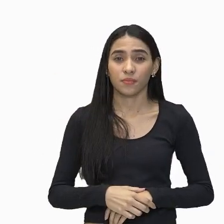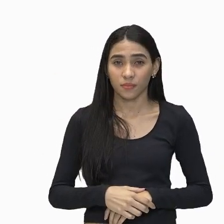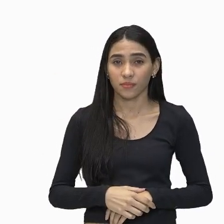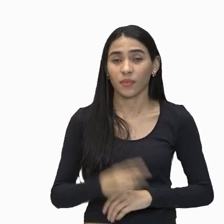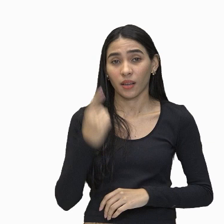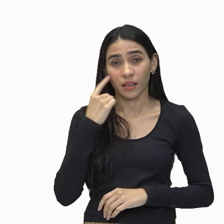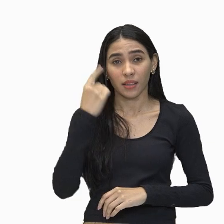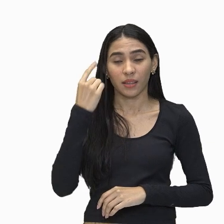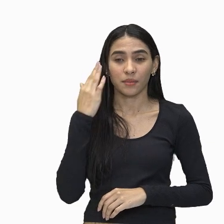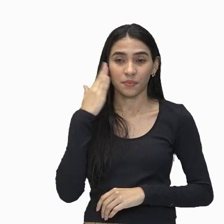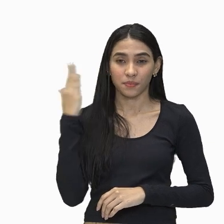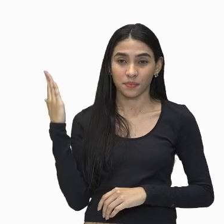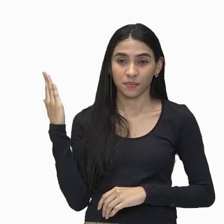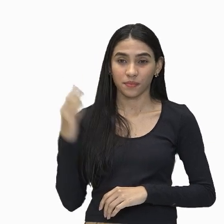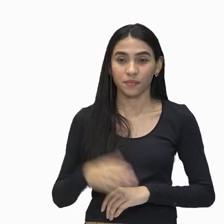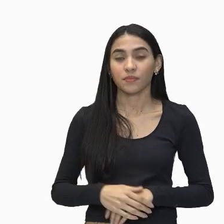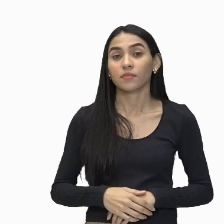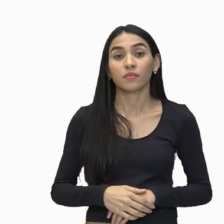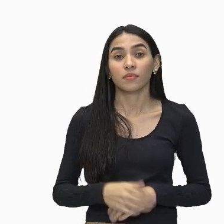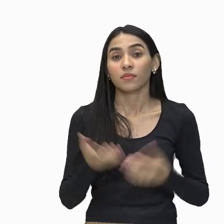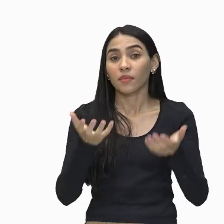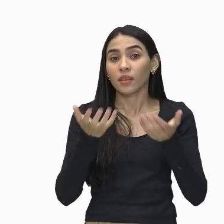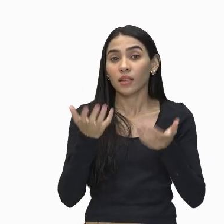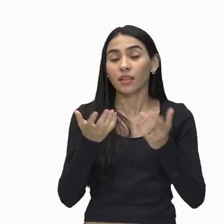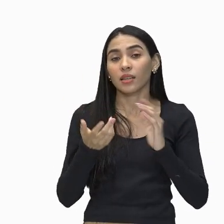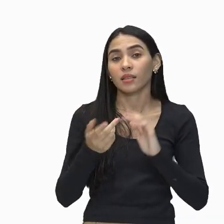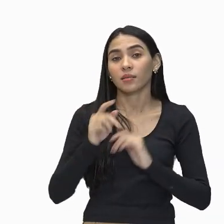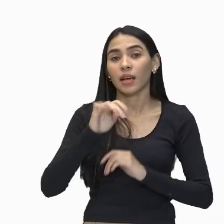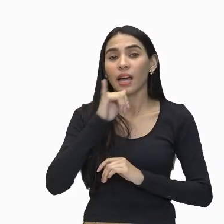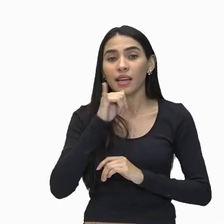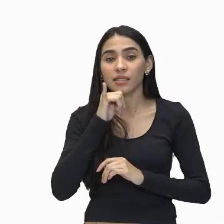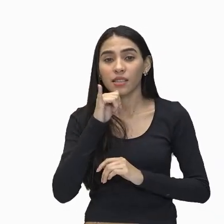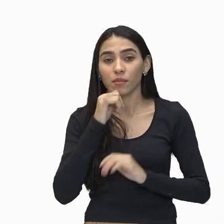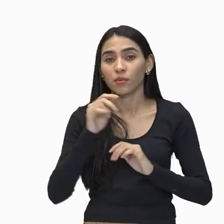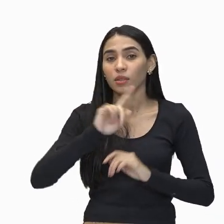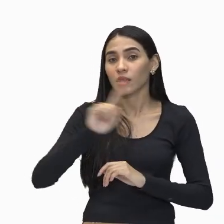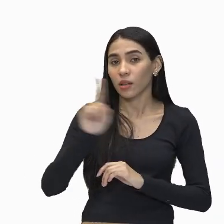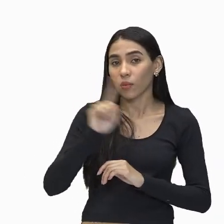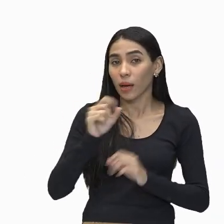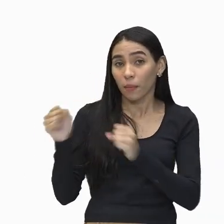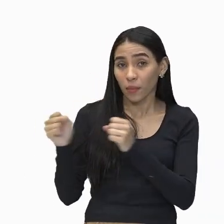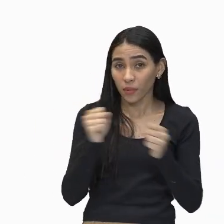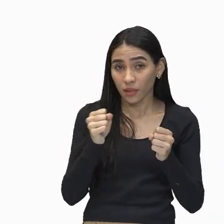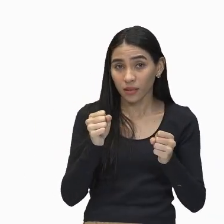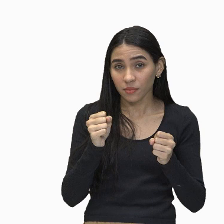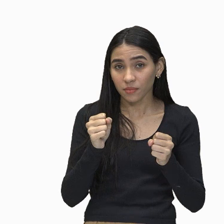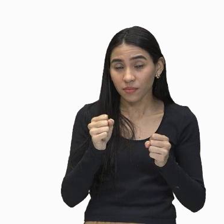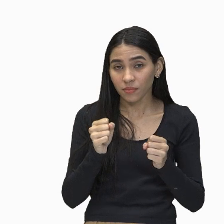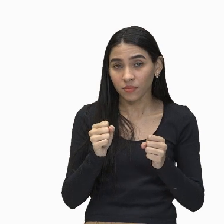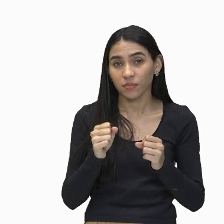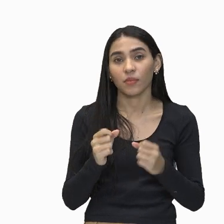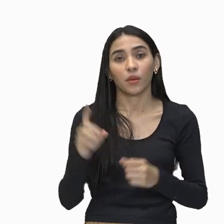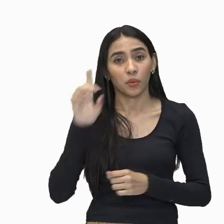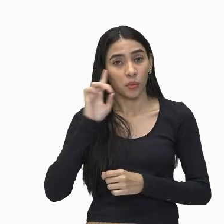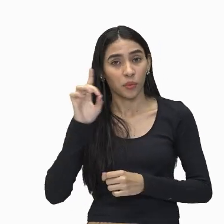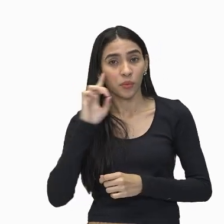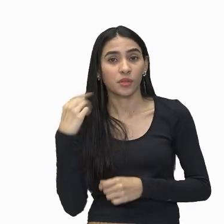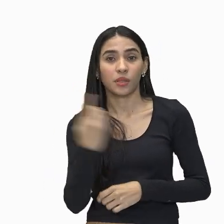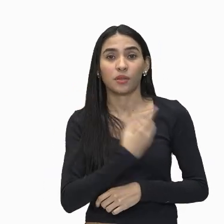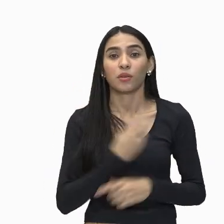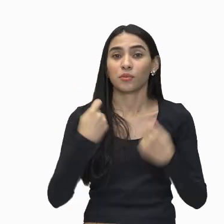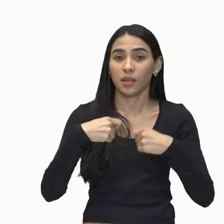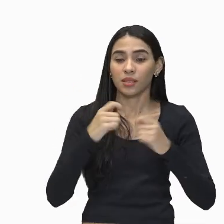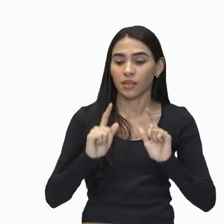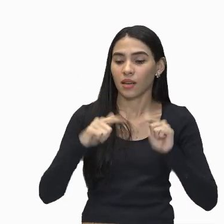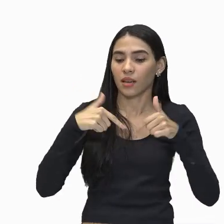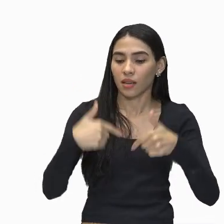essa a ideia. Querer não se identifica com poder. E todo santo dia a gente tem que estar